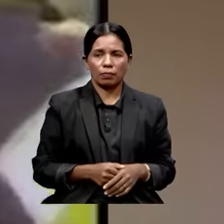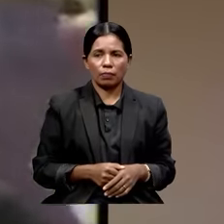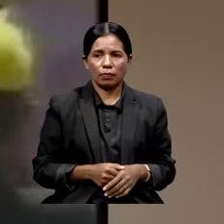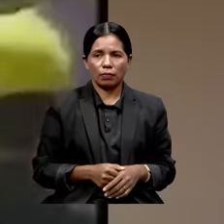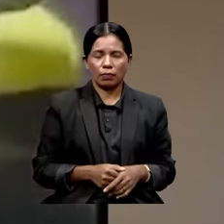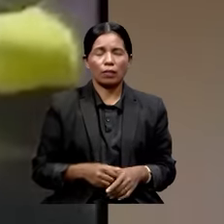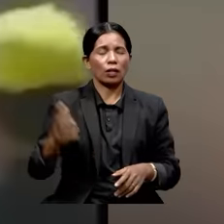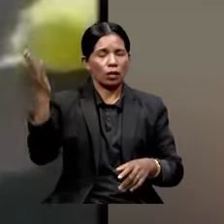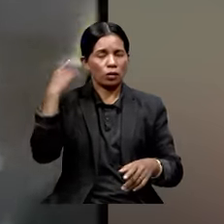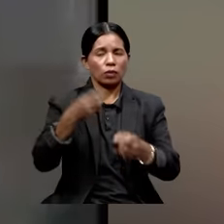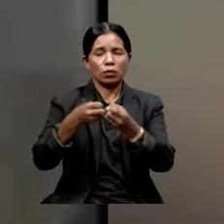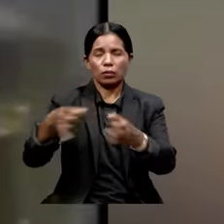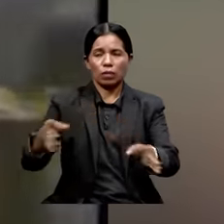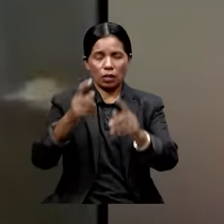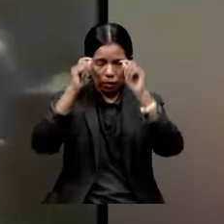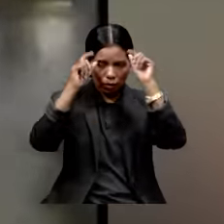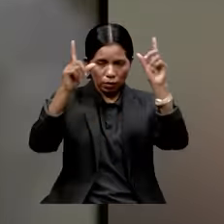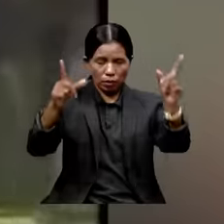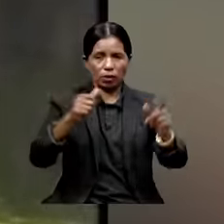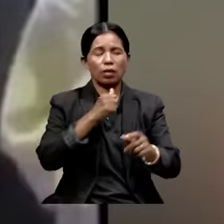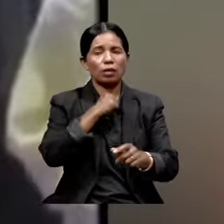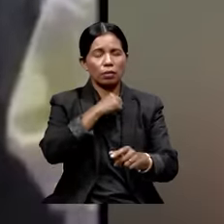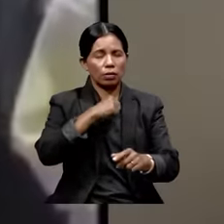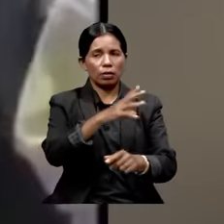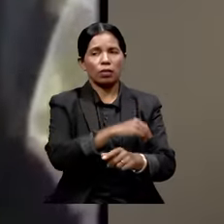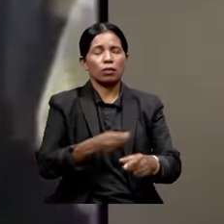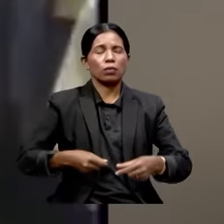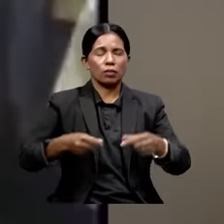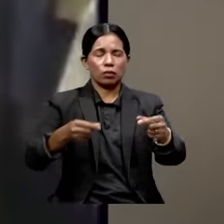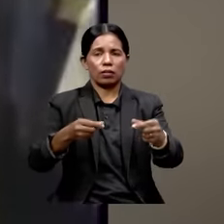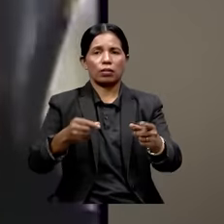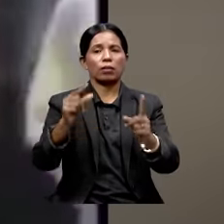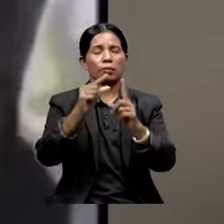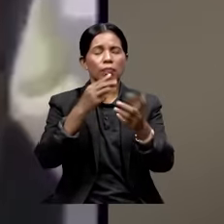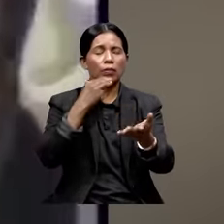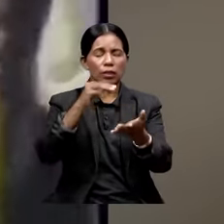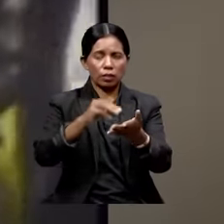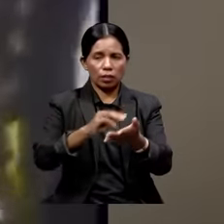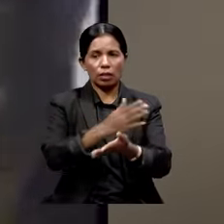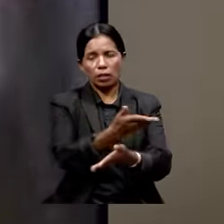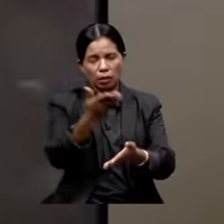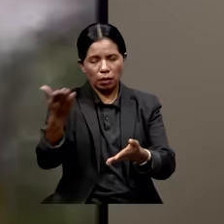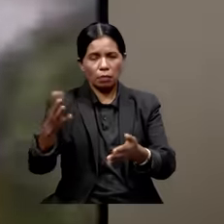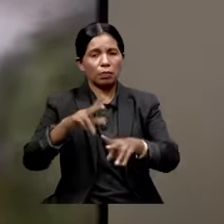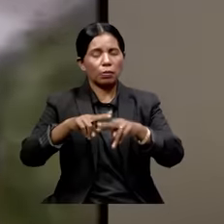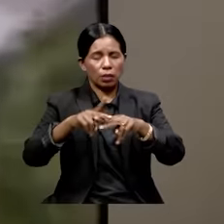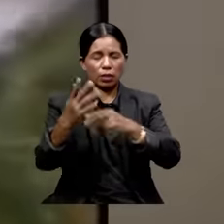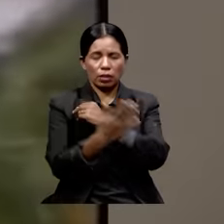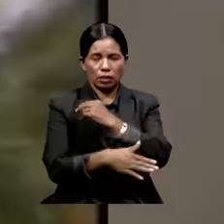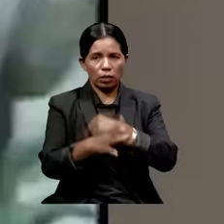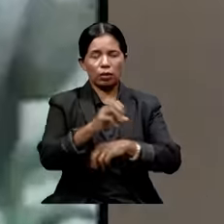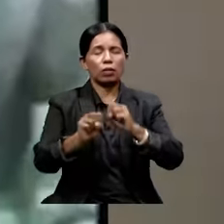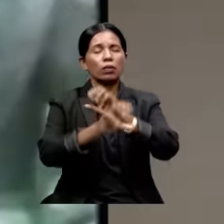Nune antes o sikela Timor-Leste, Santo Padre o sikela liamurak ba povo toma katak, imi makmasin rainian no